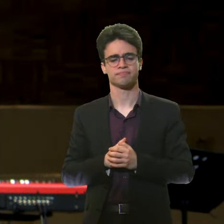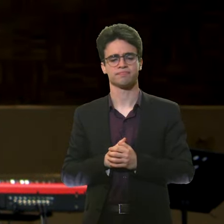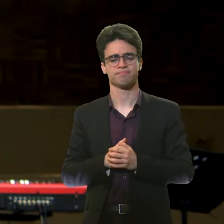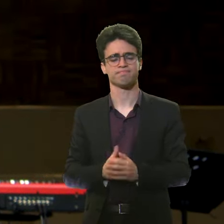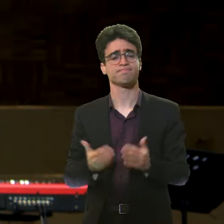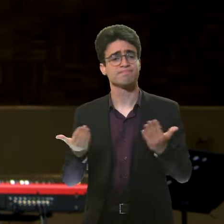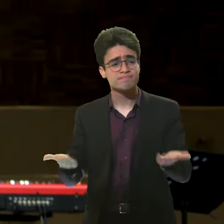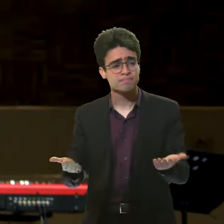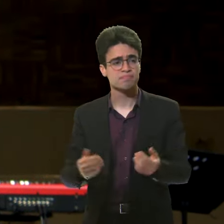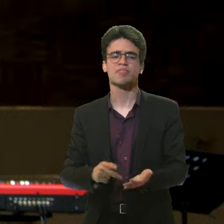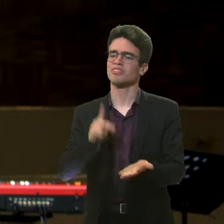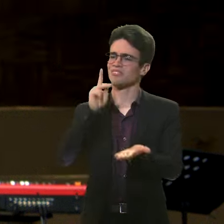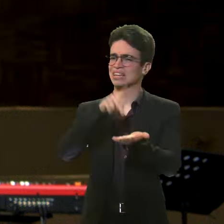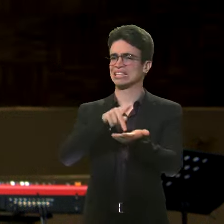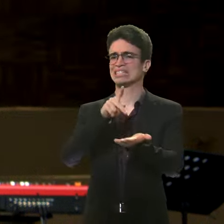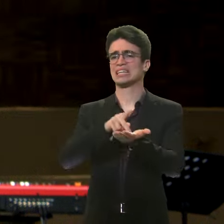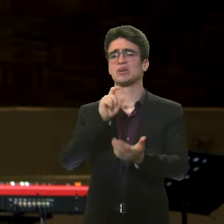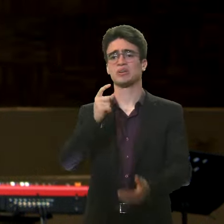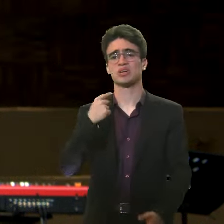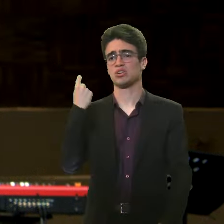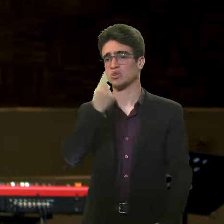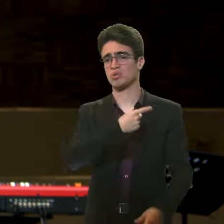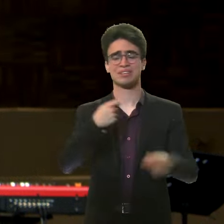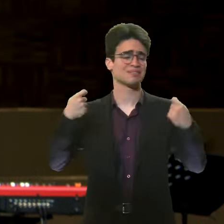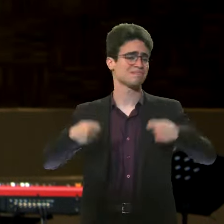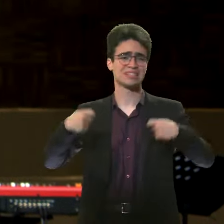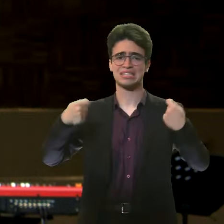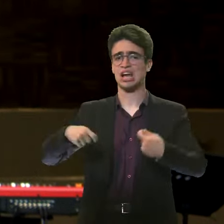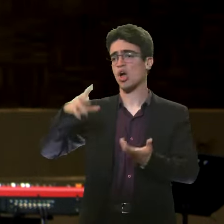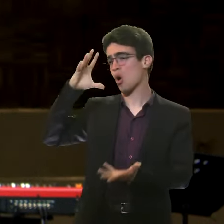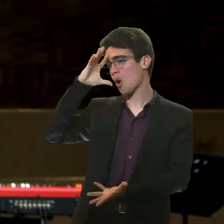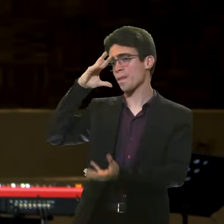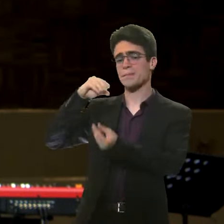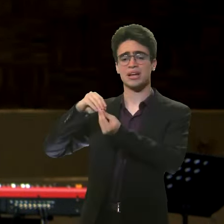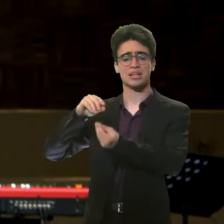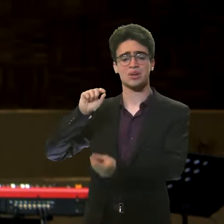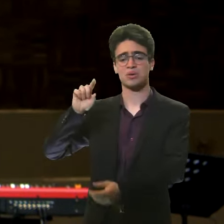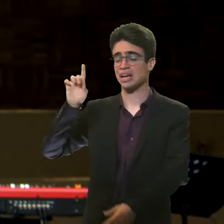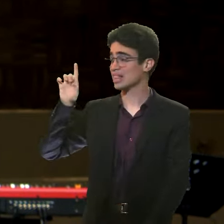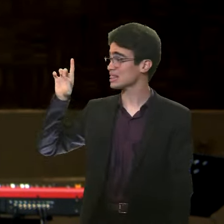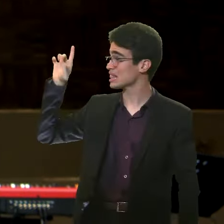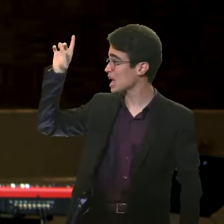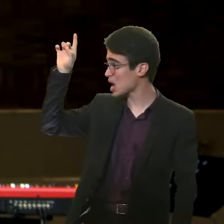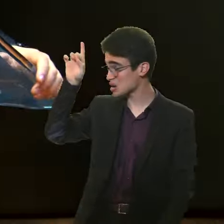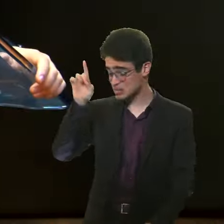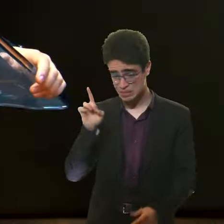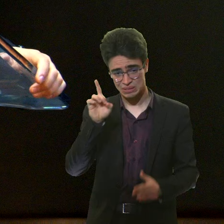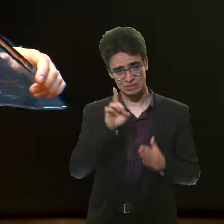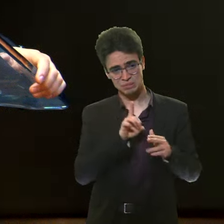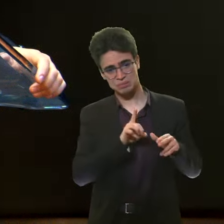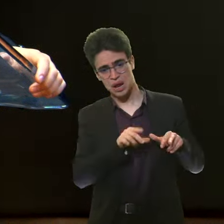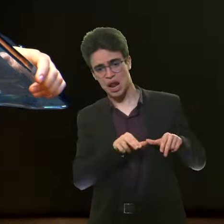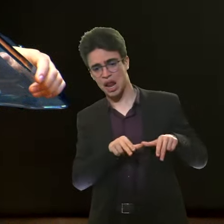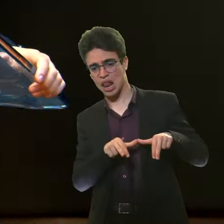Nós precisamos entender que existe um Deus que nos guia pelo vale,